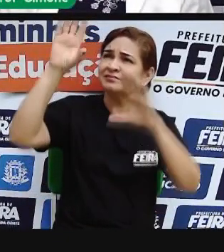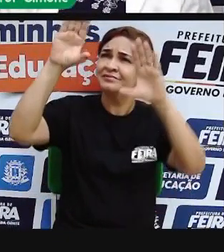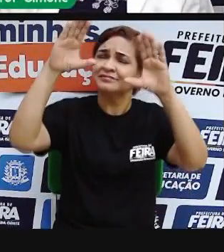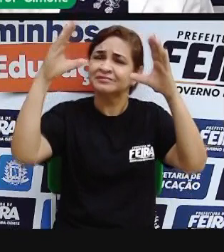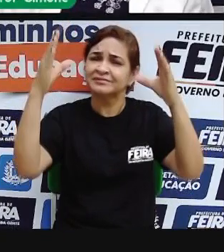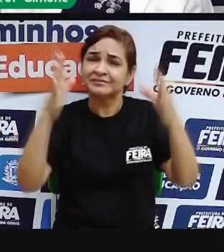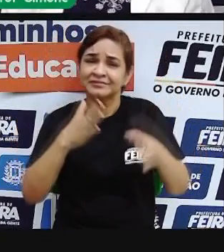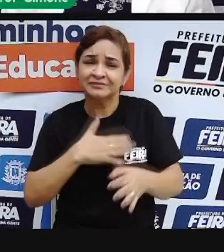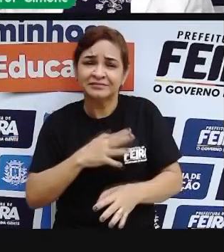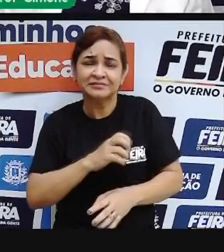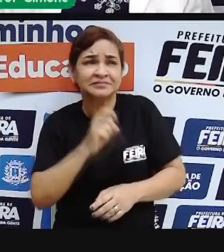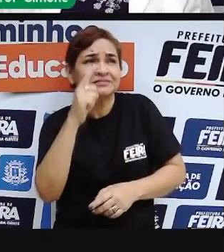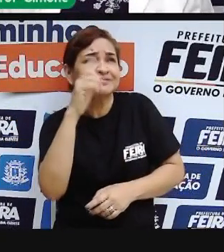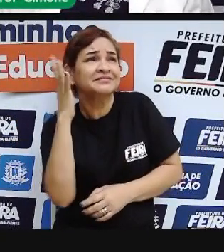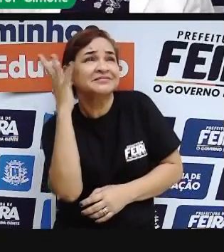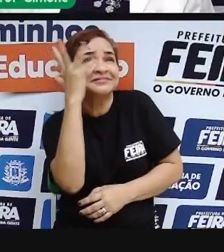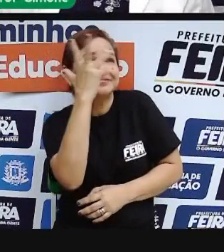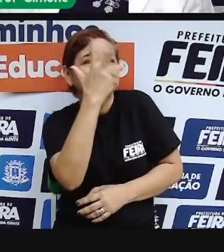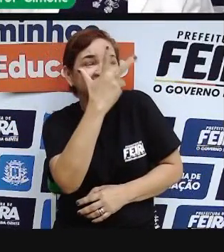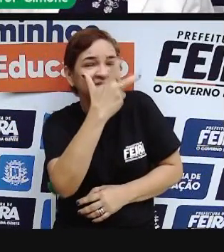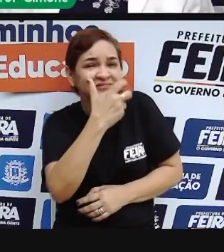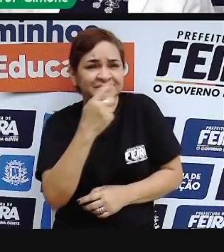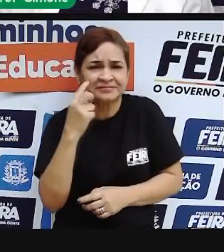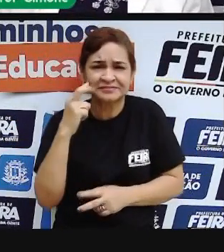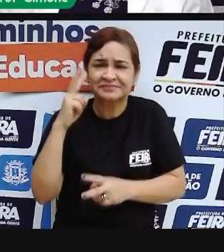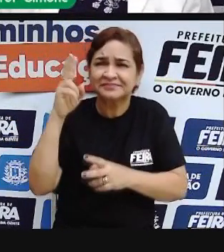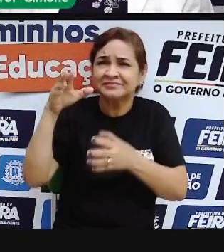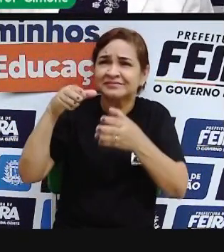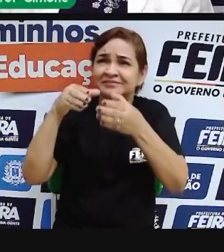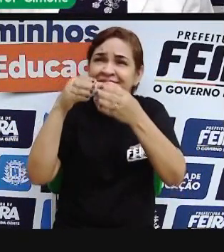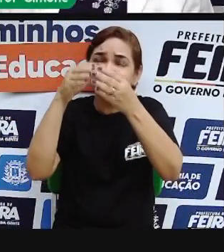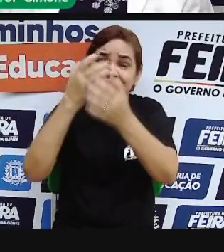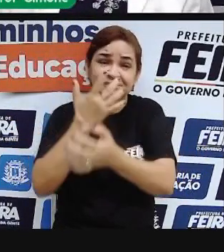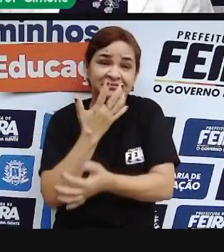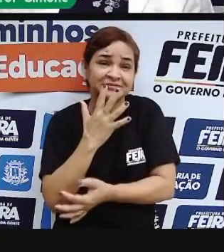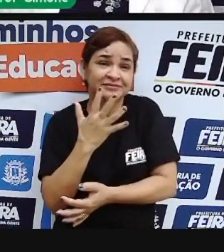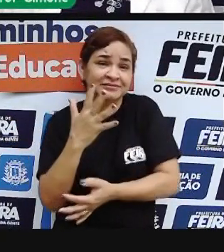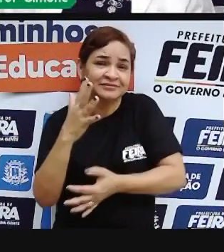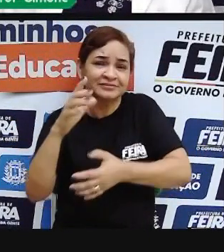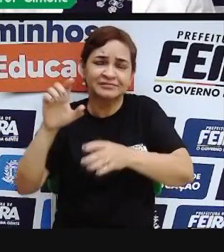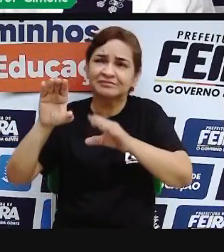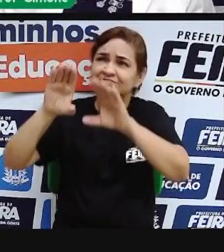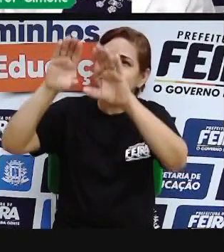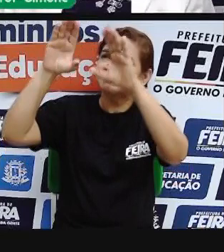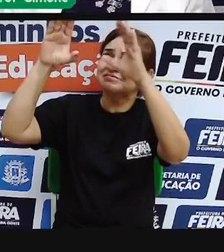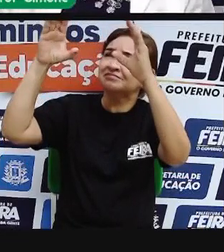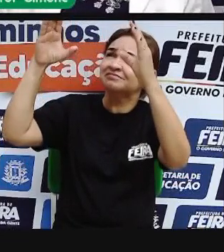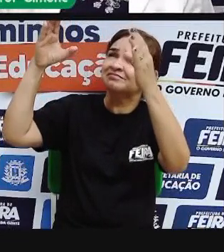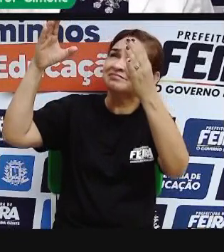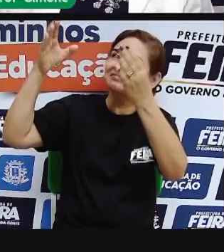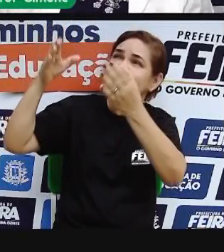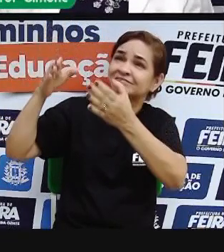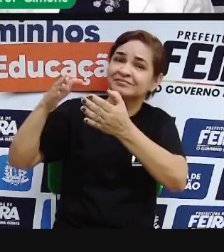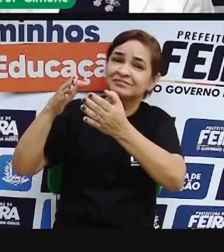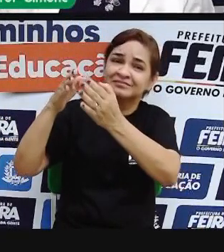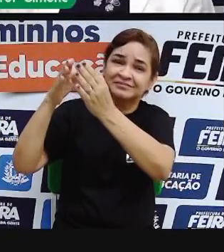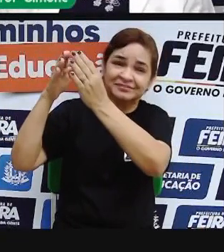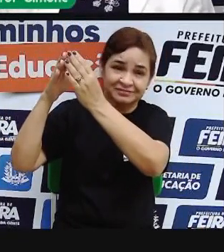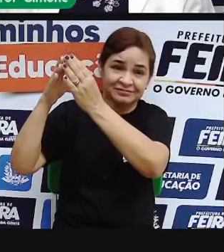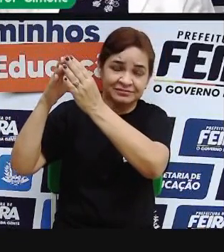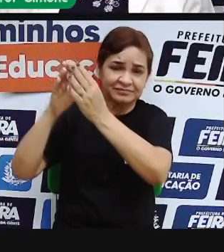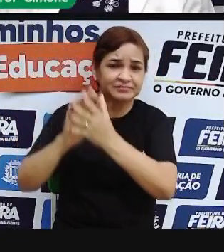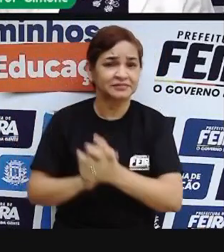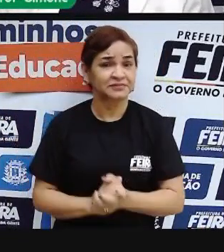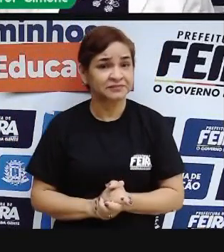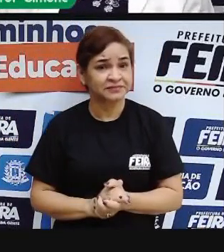amor, vê como ele está lindo, olha para aquele balão multicor, como no céu vai sumindo. Foi